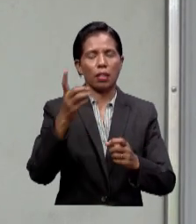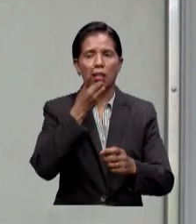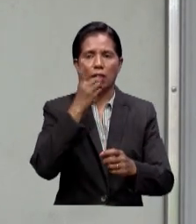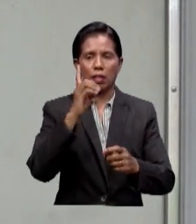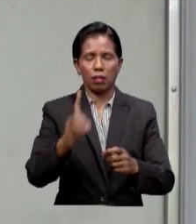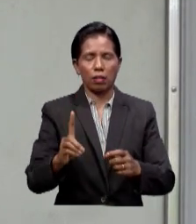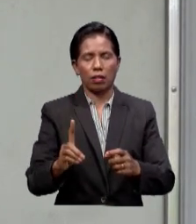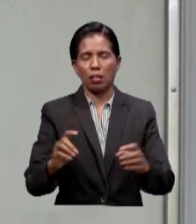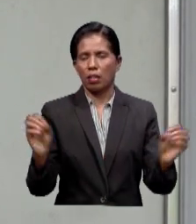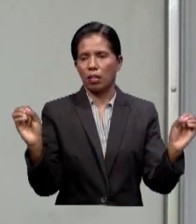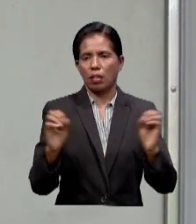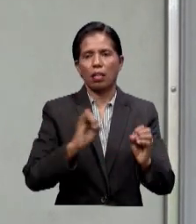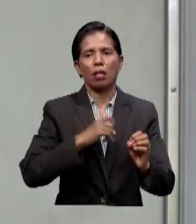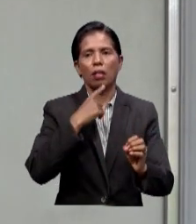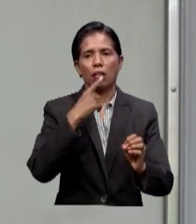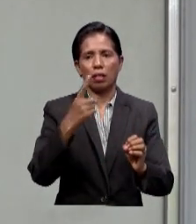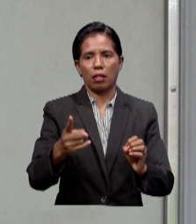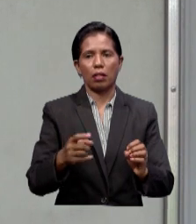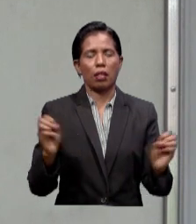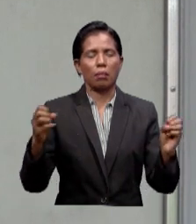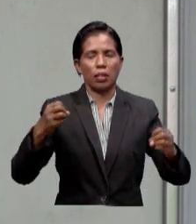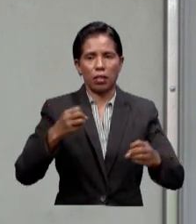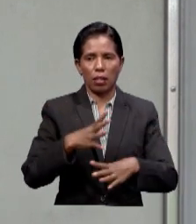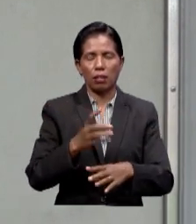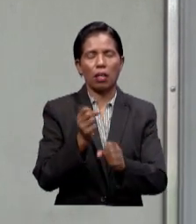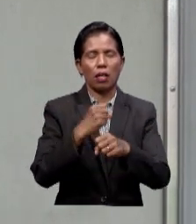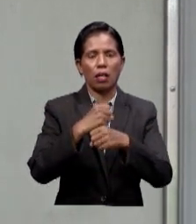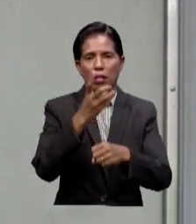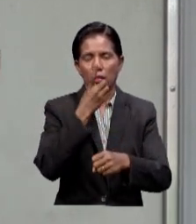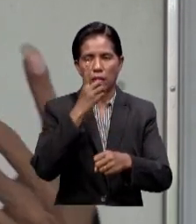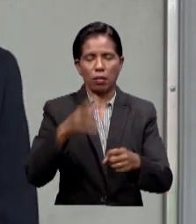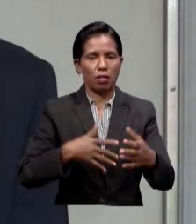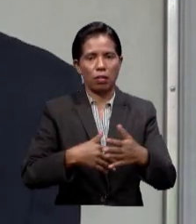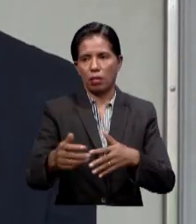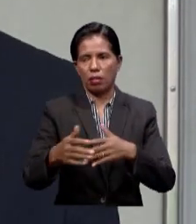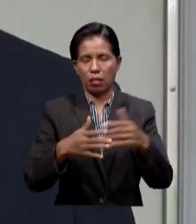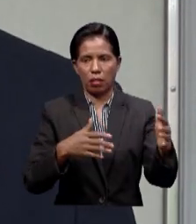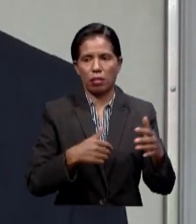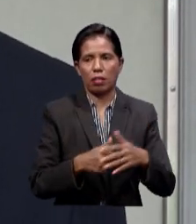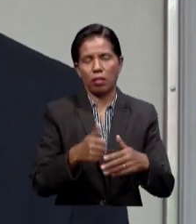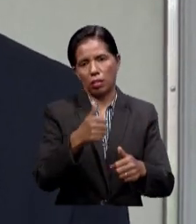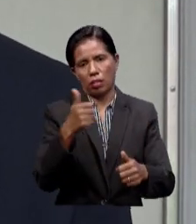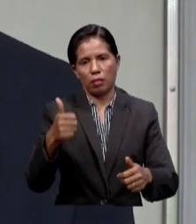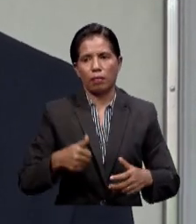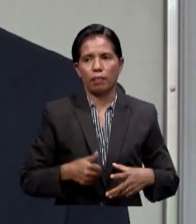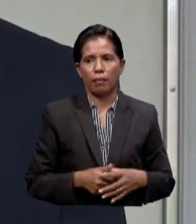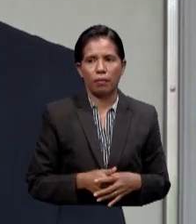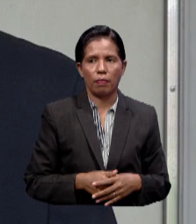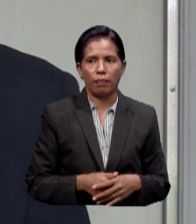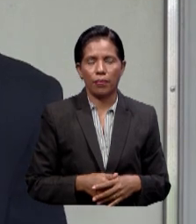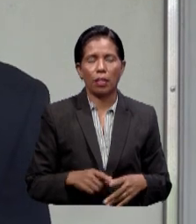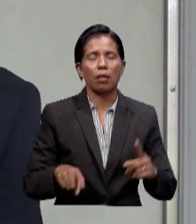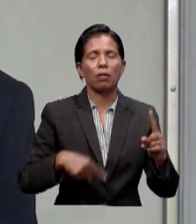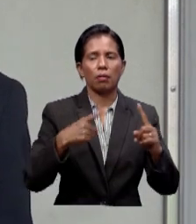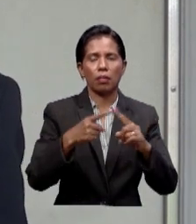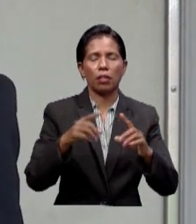mesmo declaração de haver ruim ao dehan, né? É uma pânico, ou não é? Halo declaração, er vir viru, mas é boa ser nené. Curba e hira,